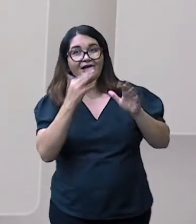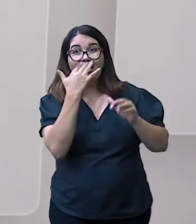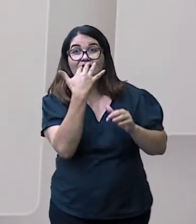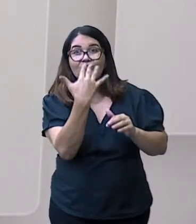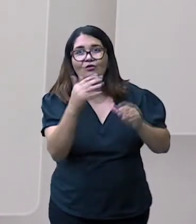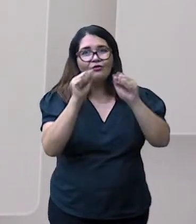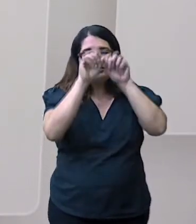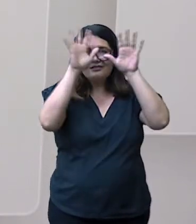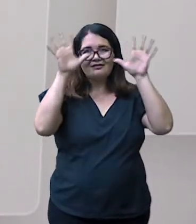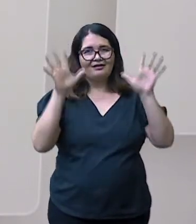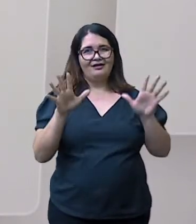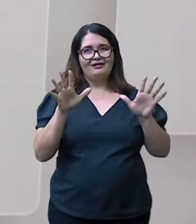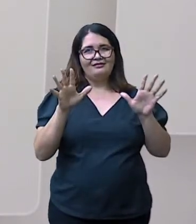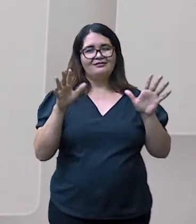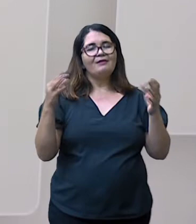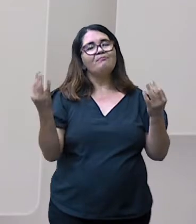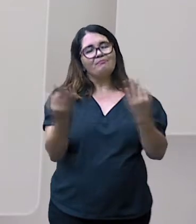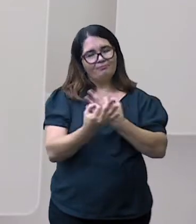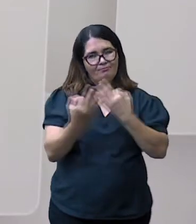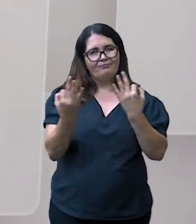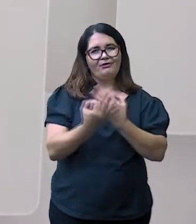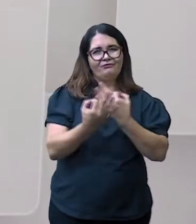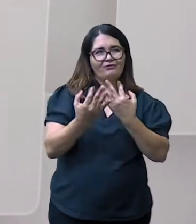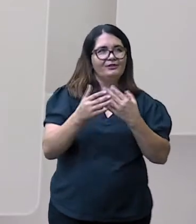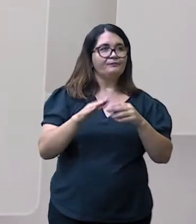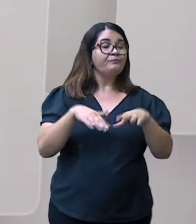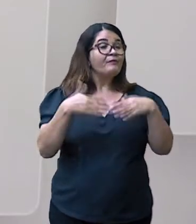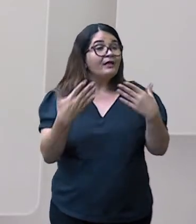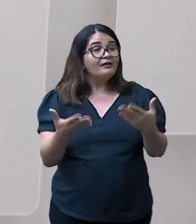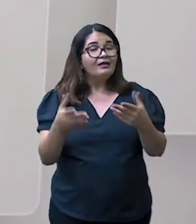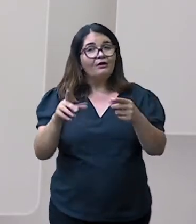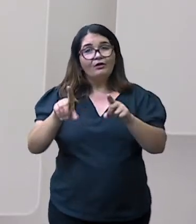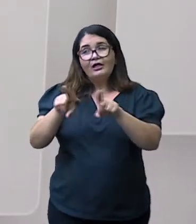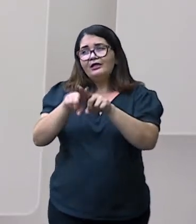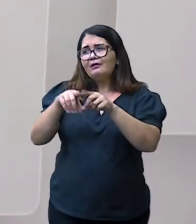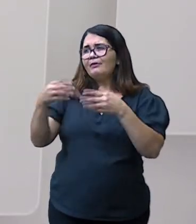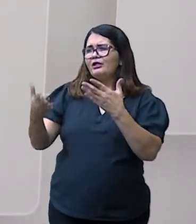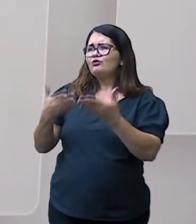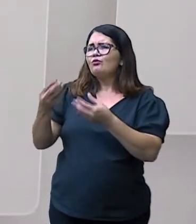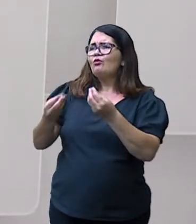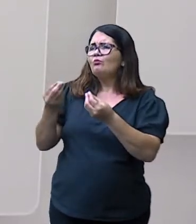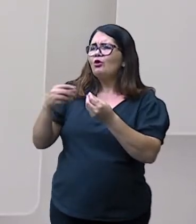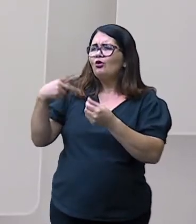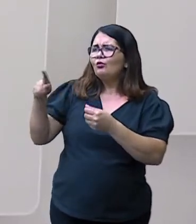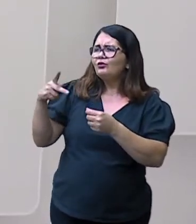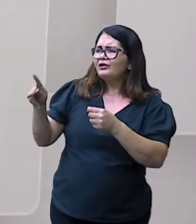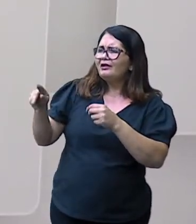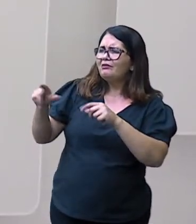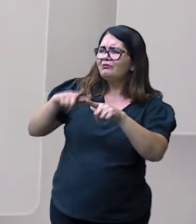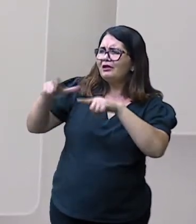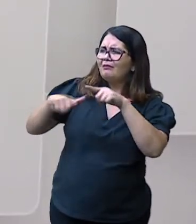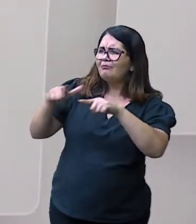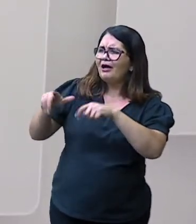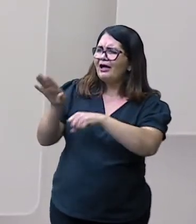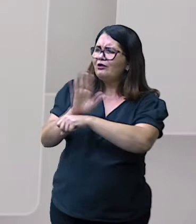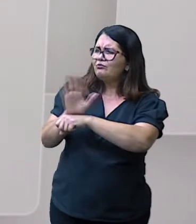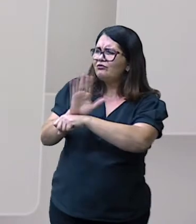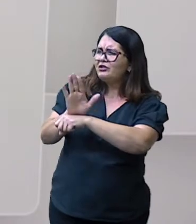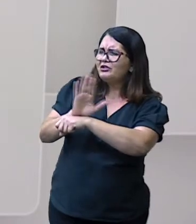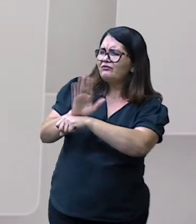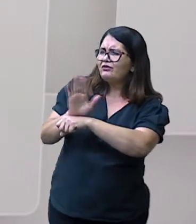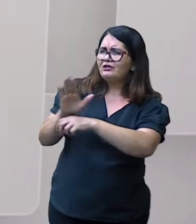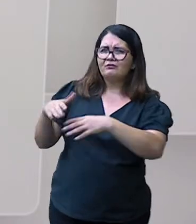um pouco do seu trabalho como cineasta. O que te motivou a escrever esse